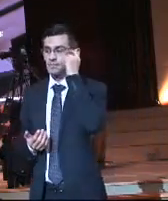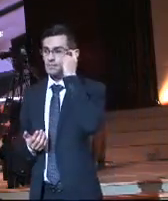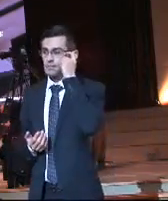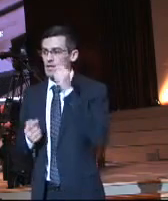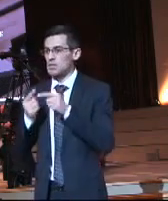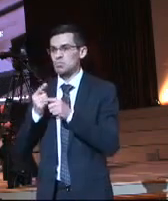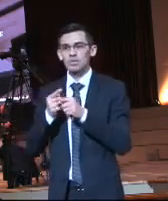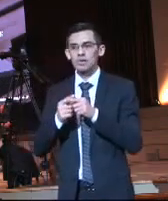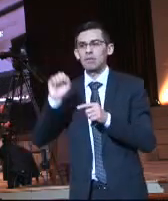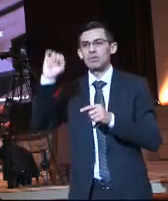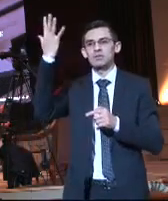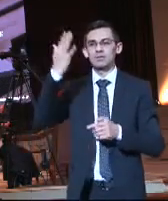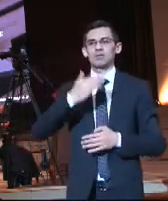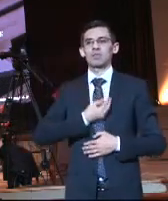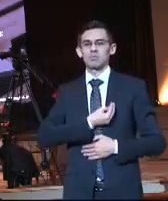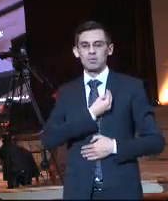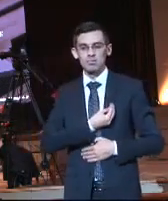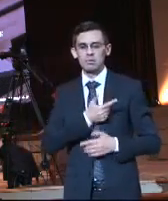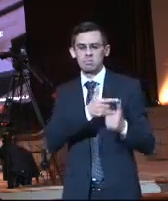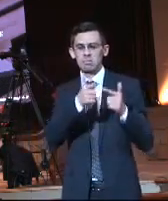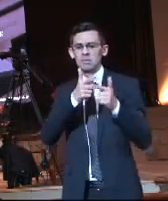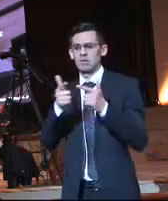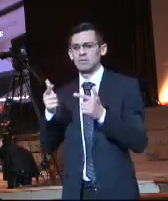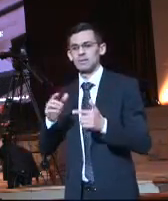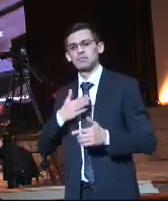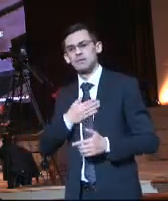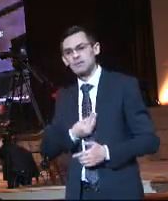Por que desse jeito?